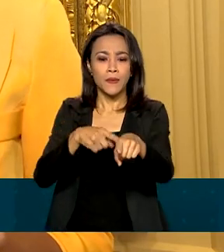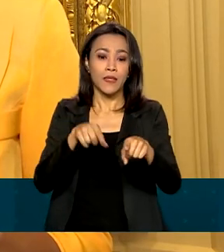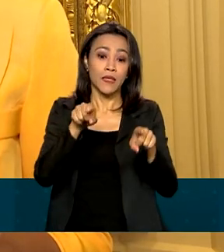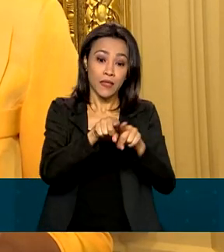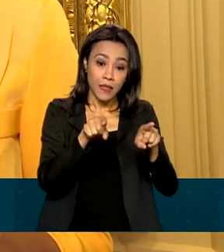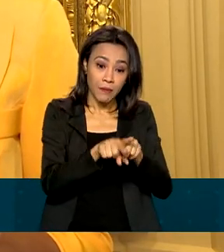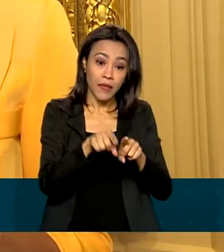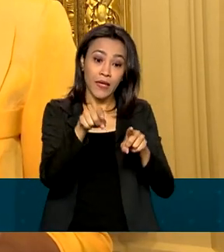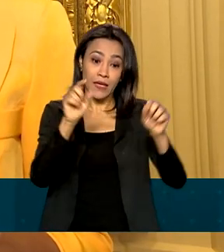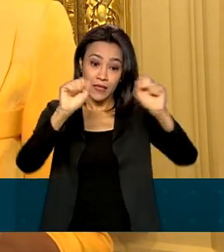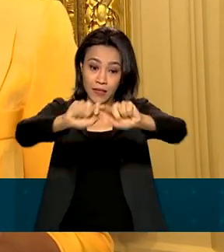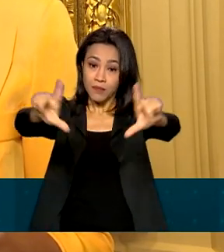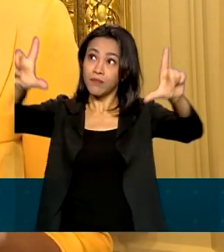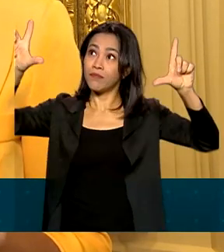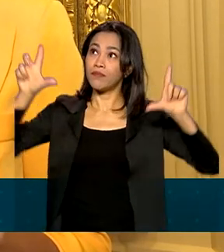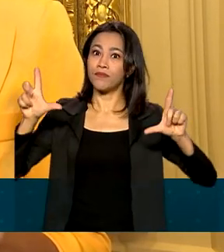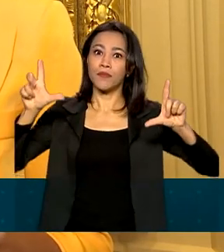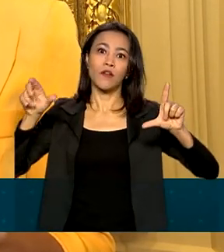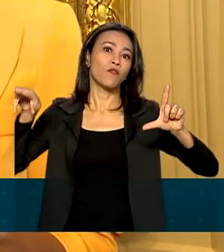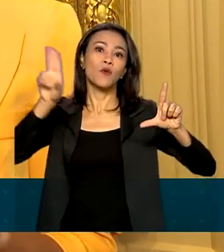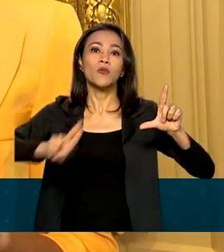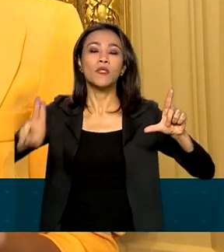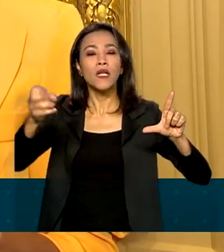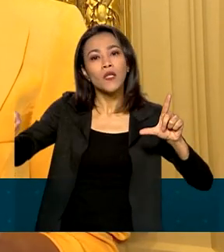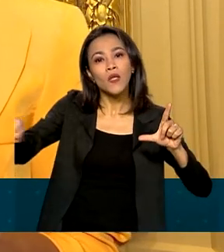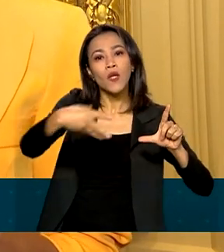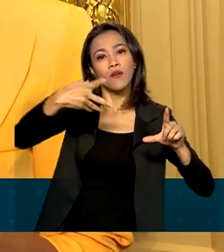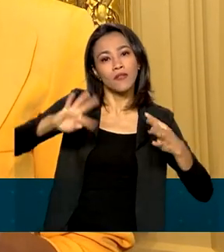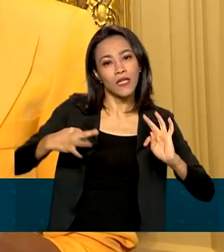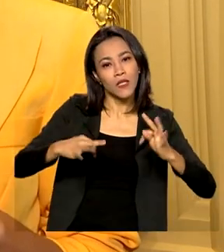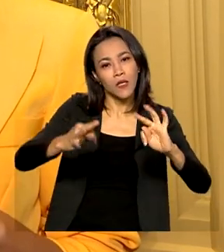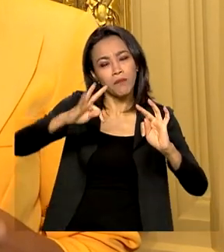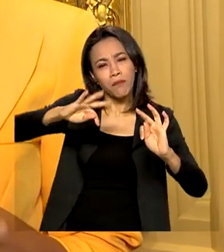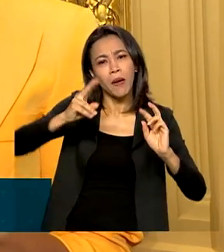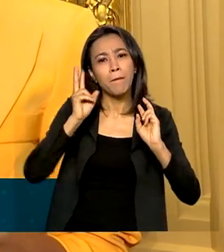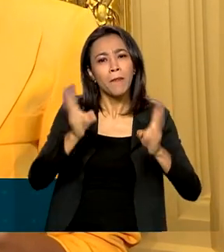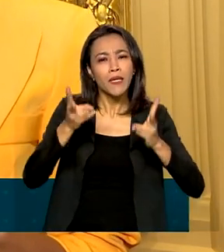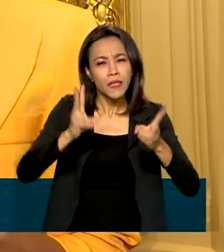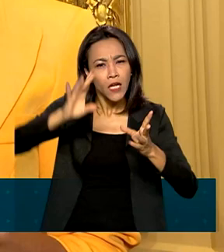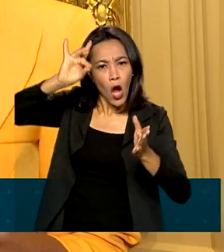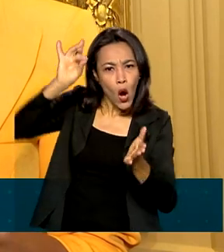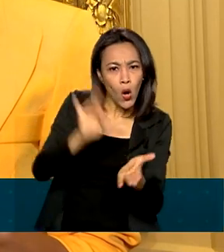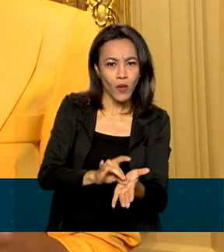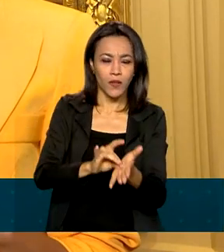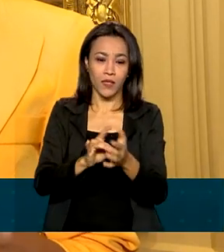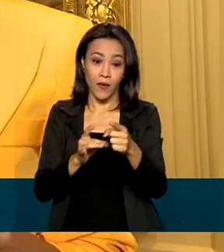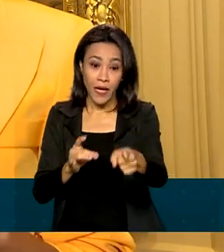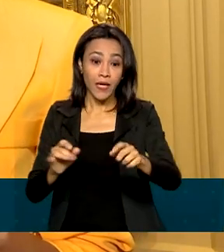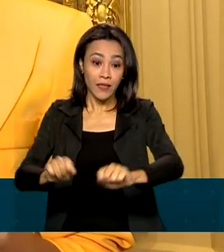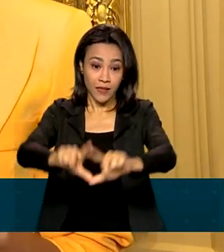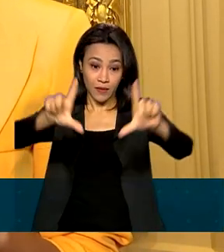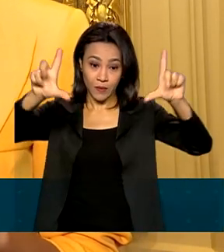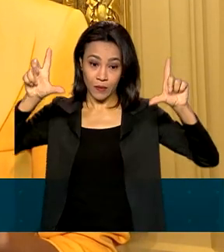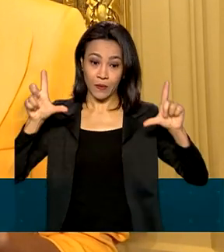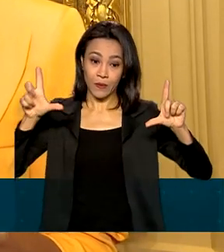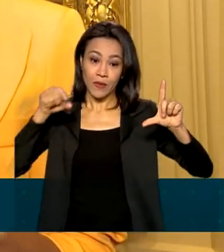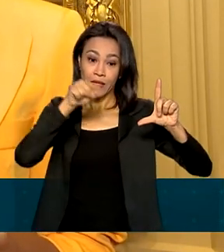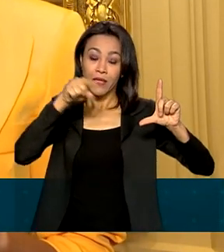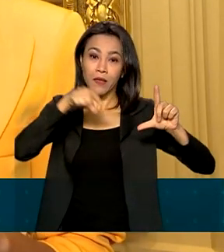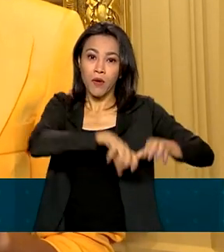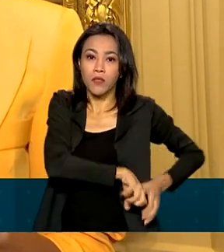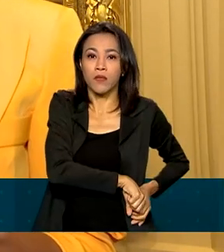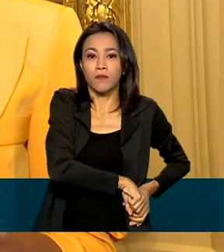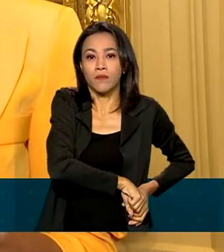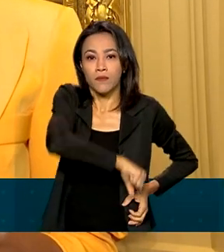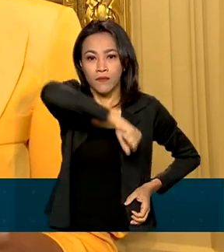foi restaurada com novas tecnologias para garantir a fidelidade da obra. O quadro que retrata a independência do Brasil está